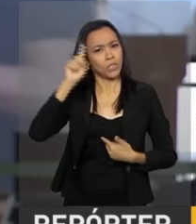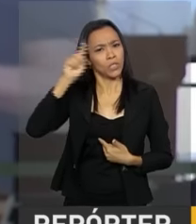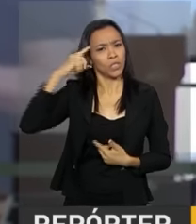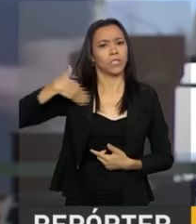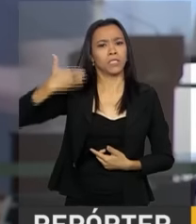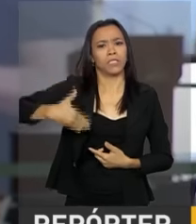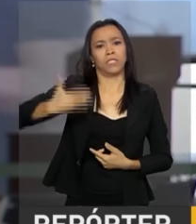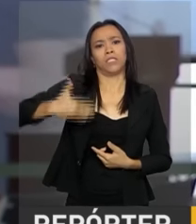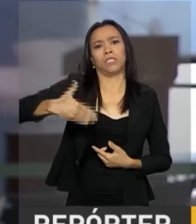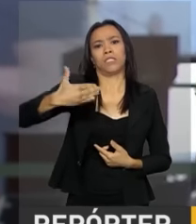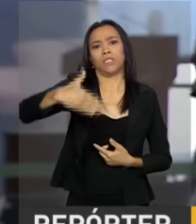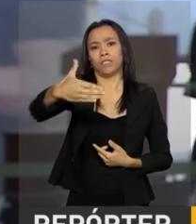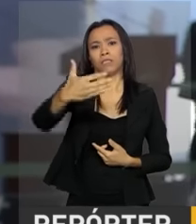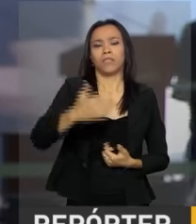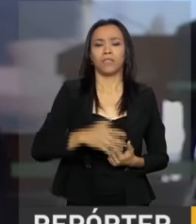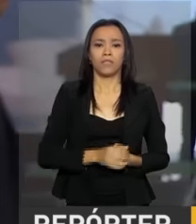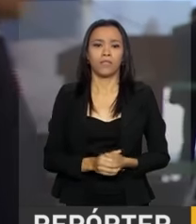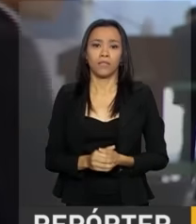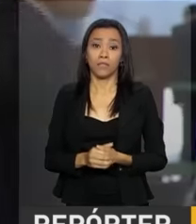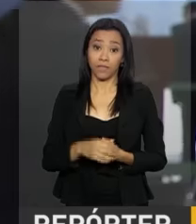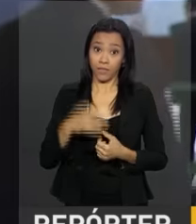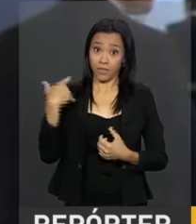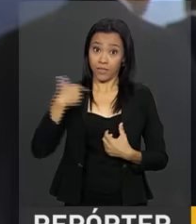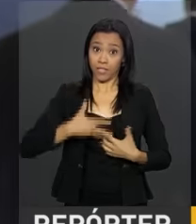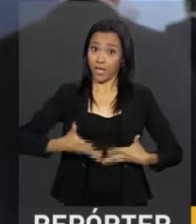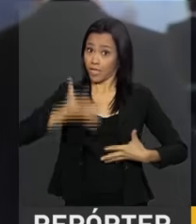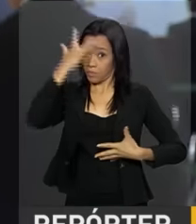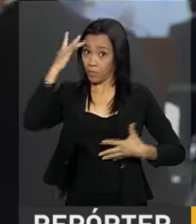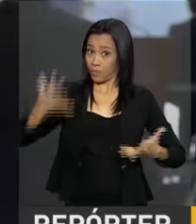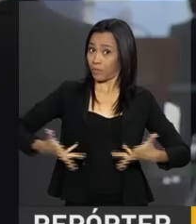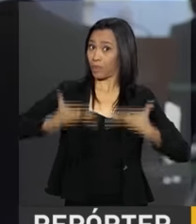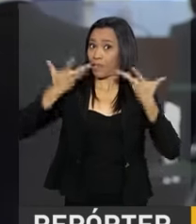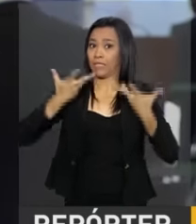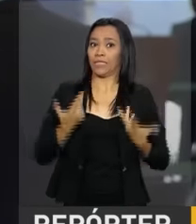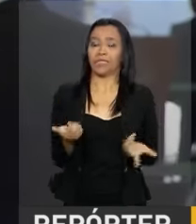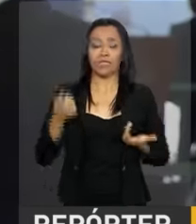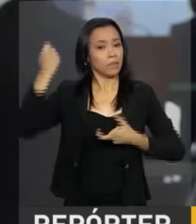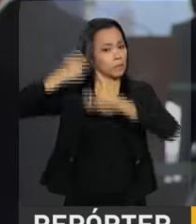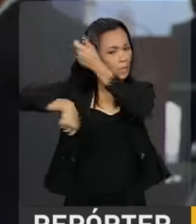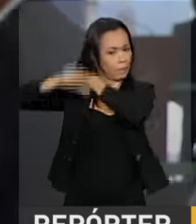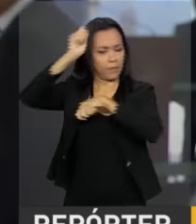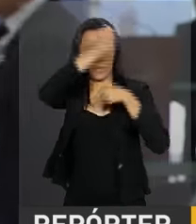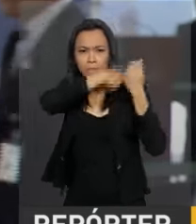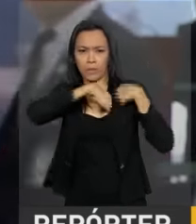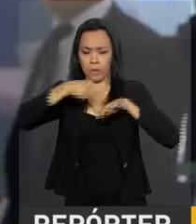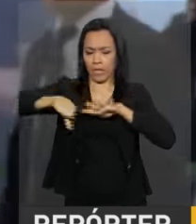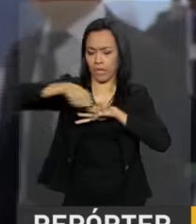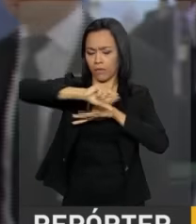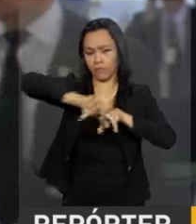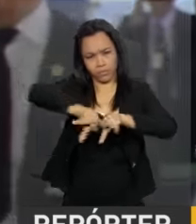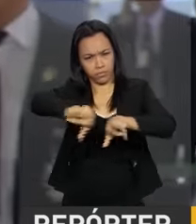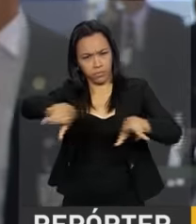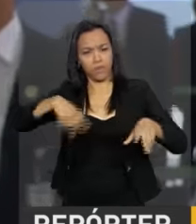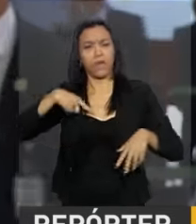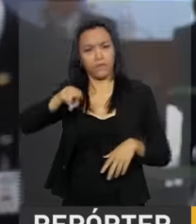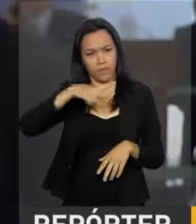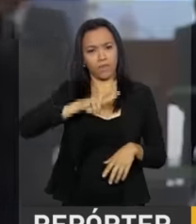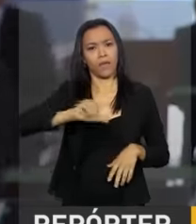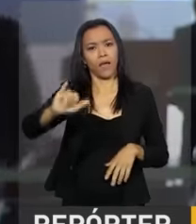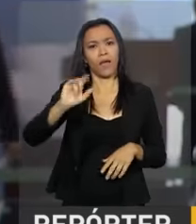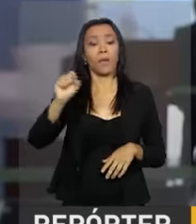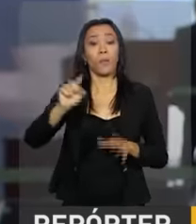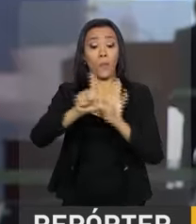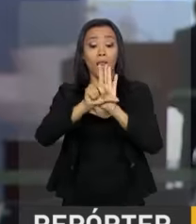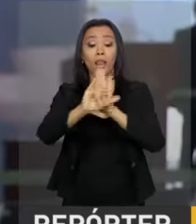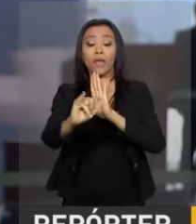dia, sem cronômetro, deixando as pessoas mais bonitas. E agora, com certeza, vocês vão ter o principal, que é uma